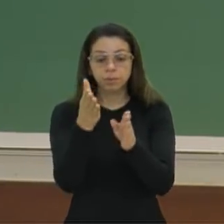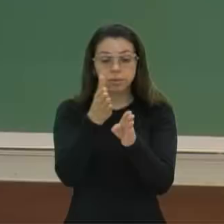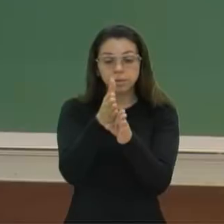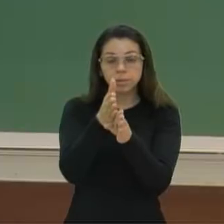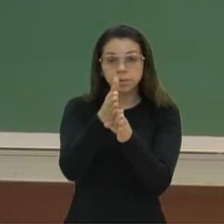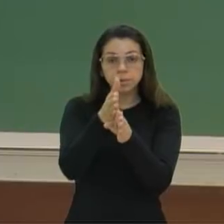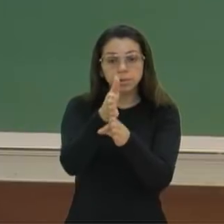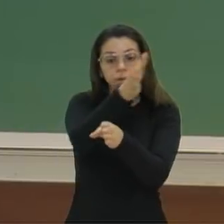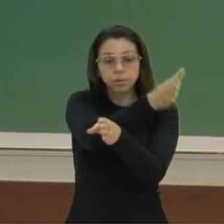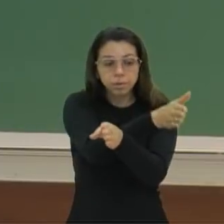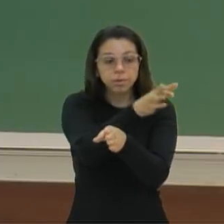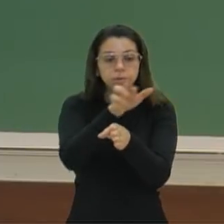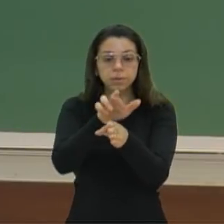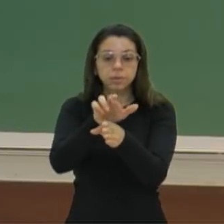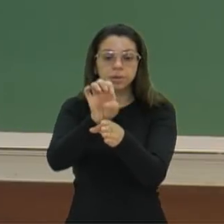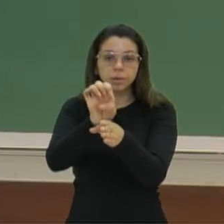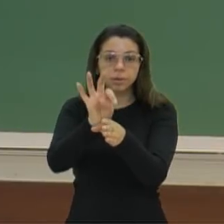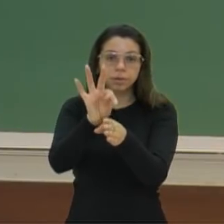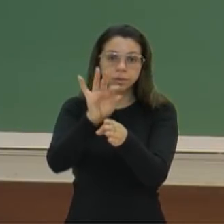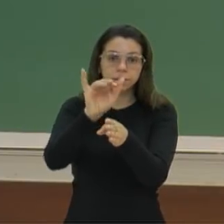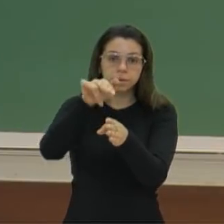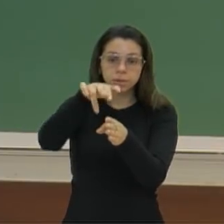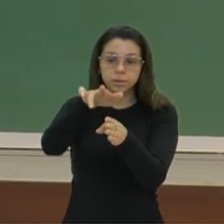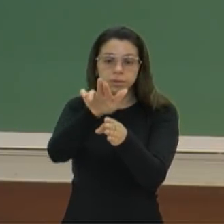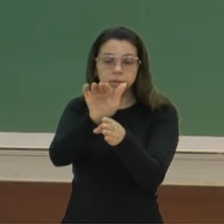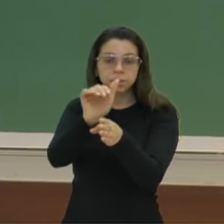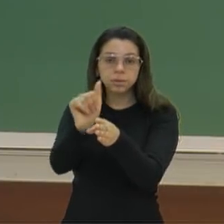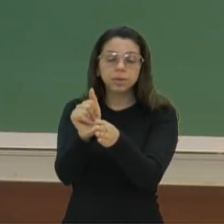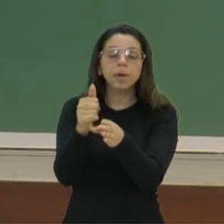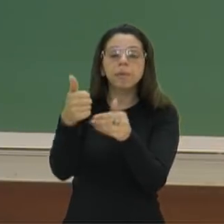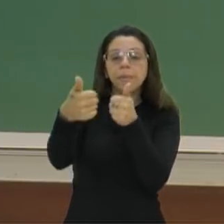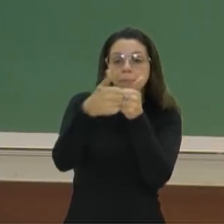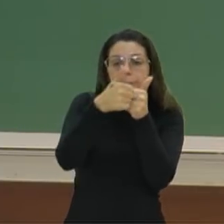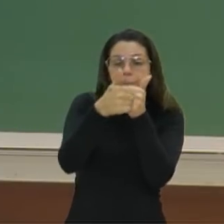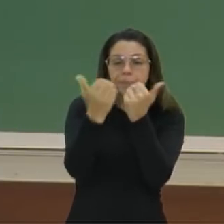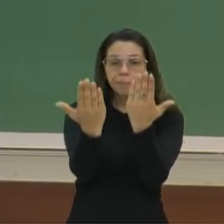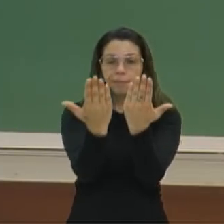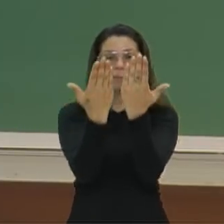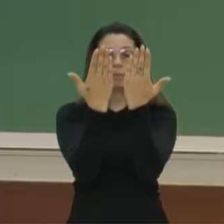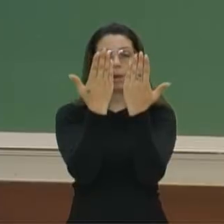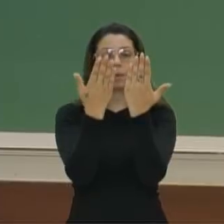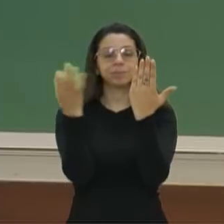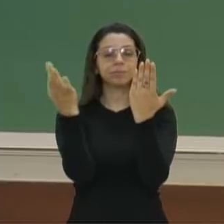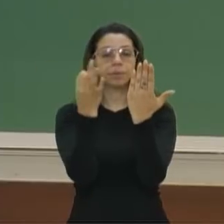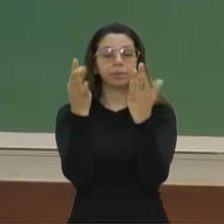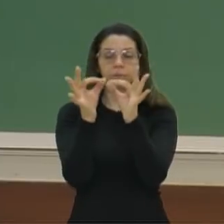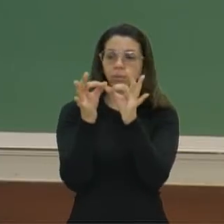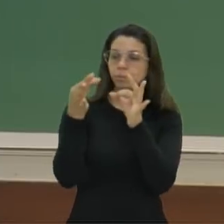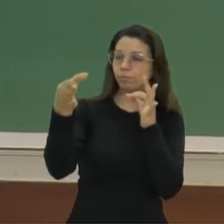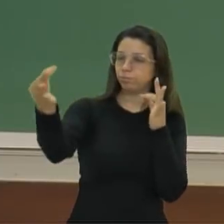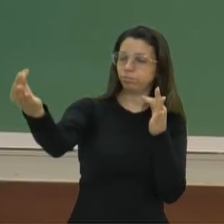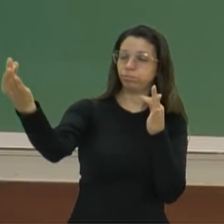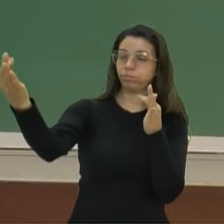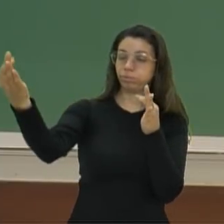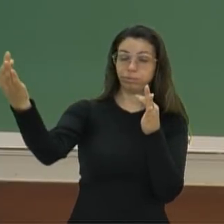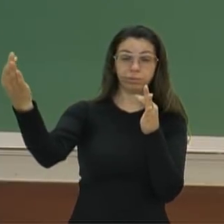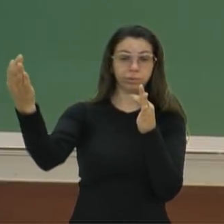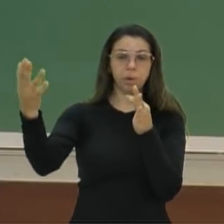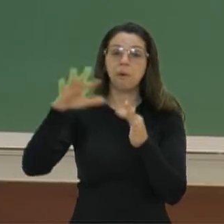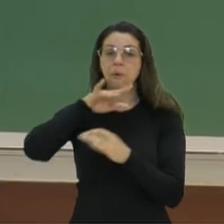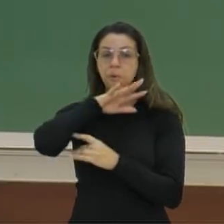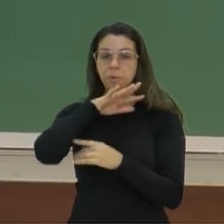da retina. E eu vejo muito bem o que está perto. O que está longe, eu vejo